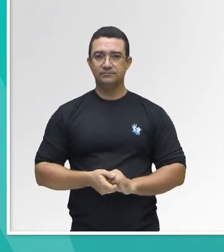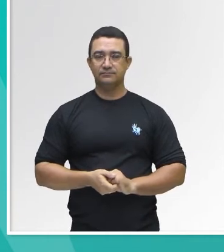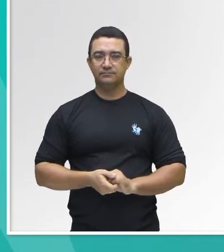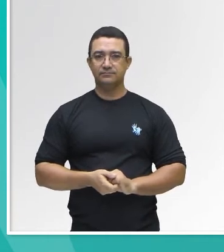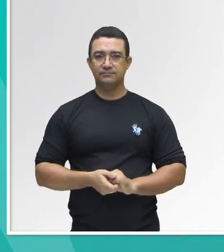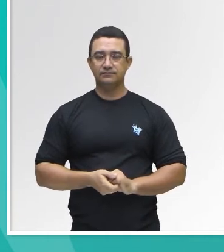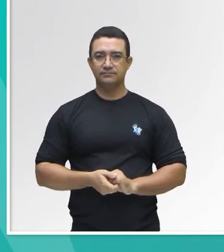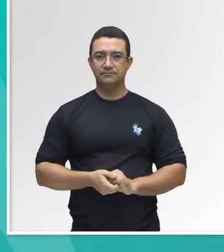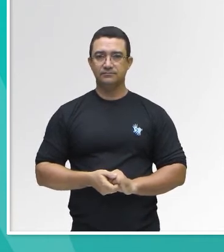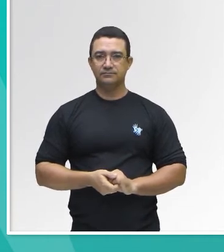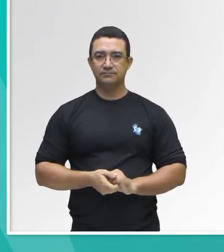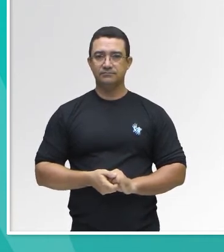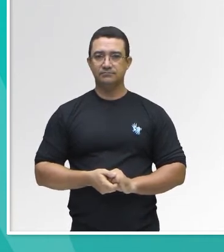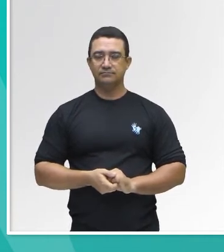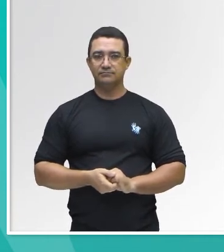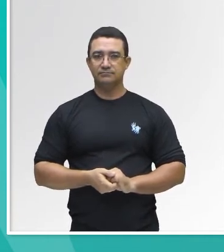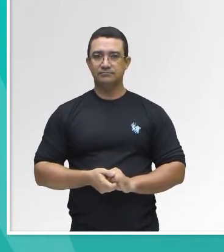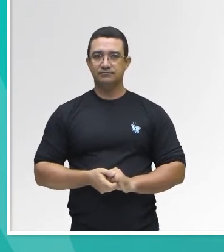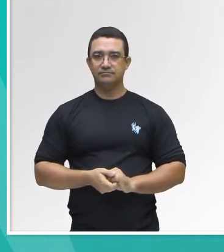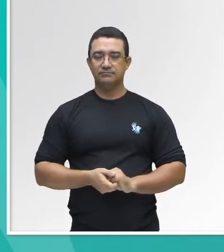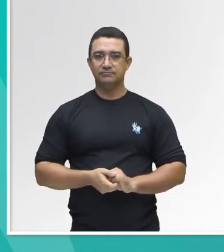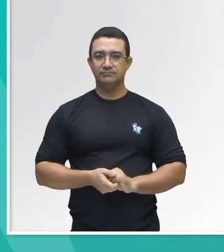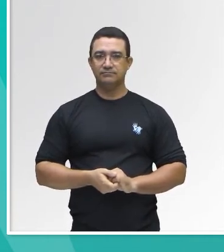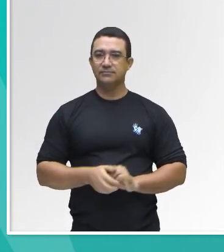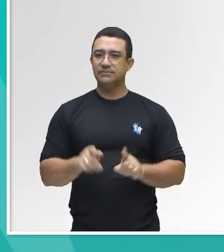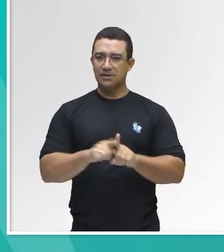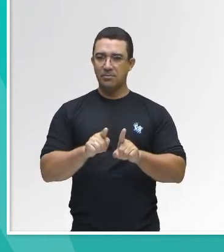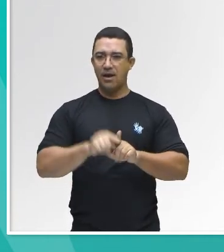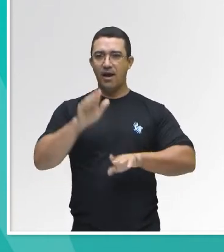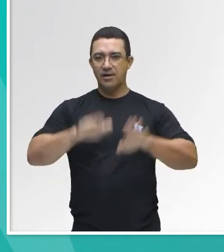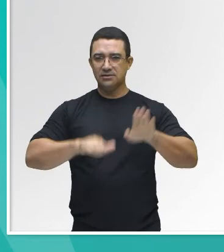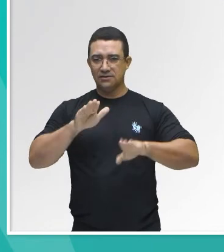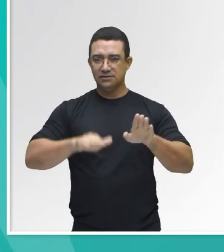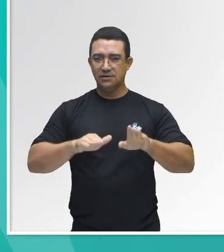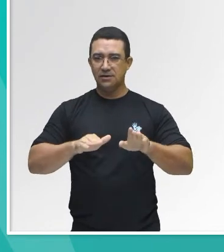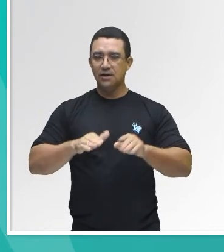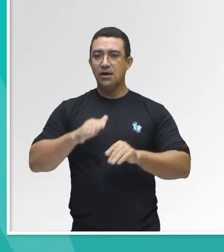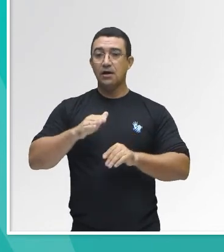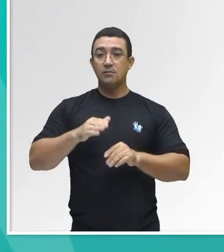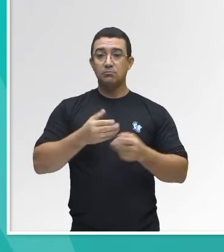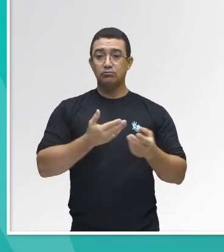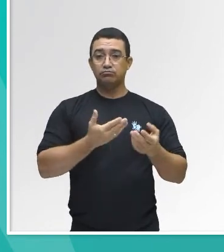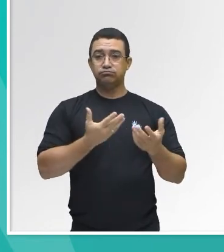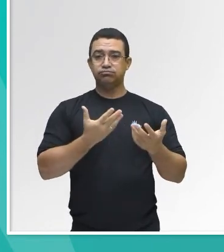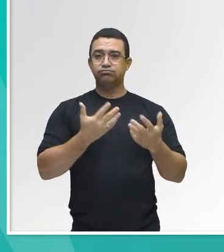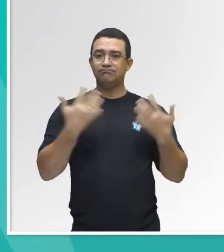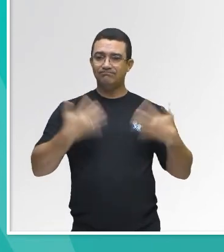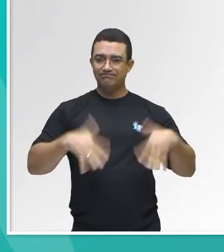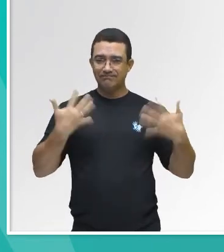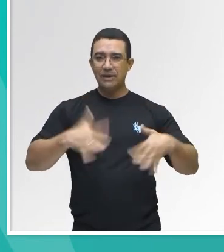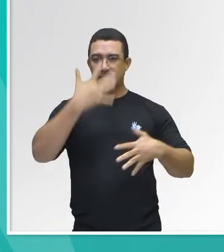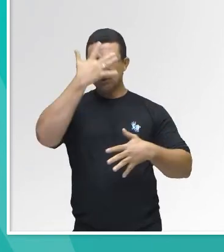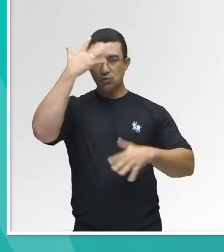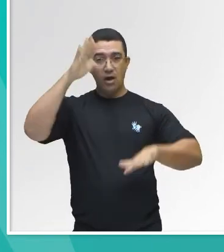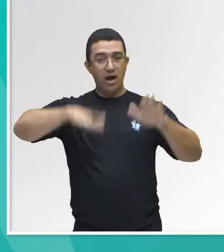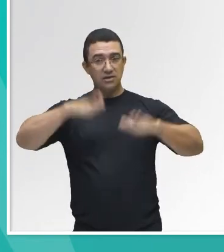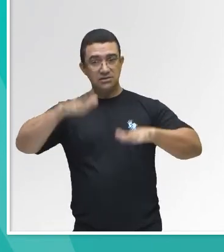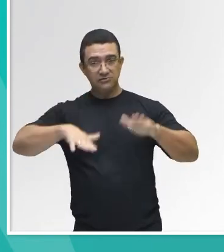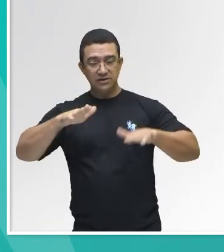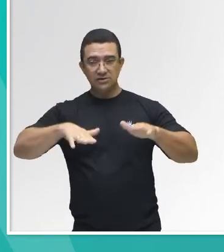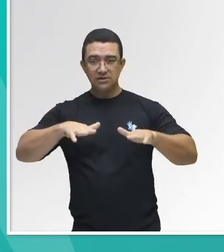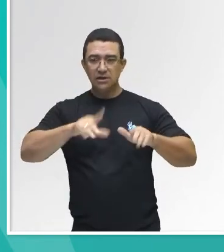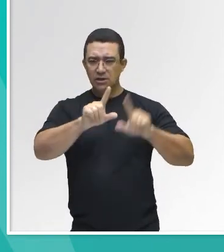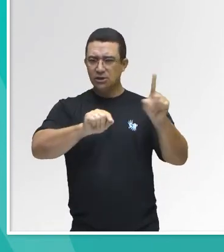apelação à la popularidade. Se sustenta em la ideia de que a maioria elige lo correto ou está em la